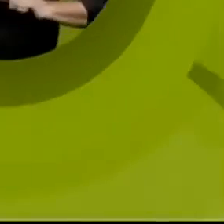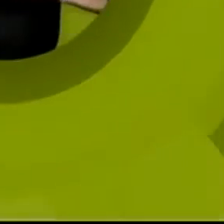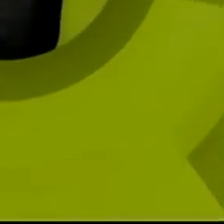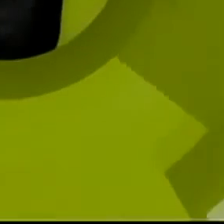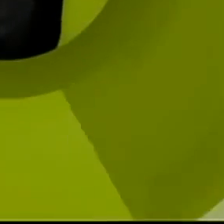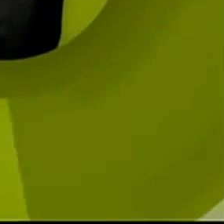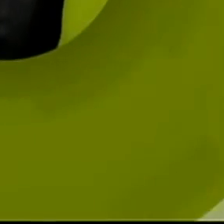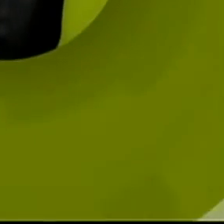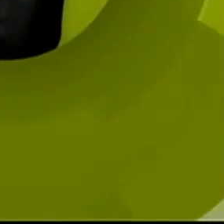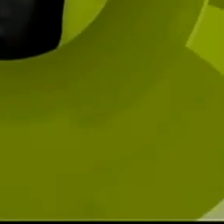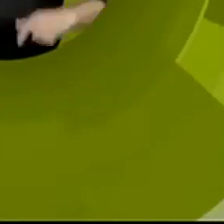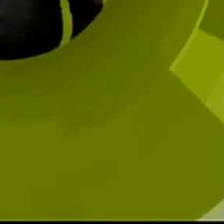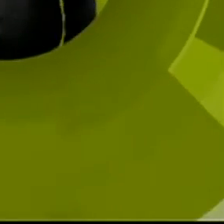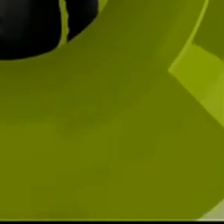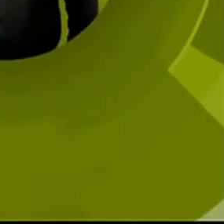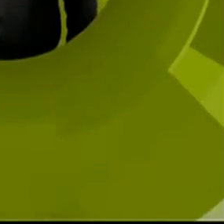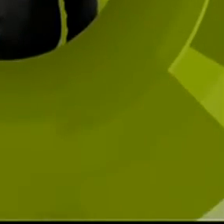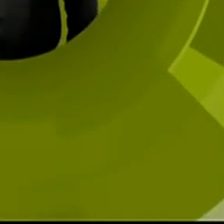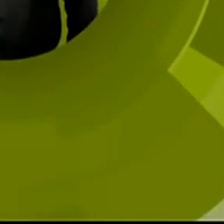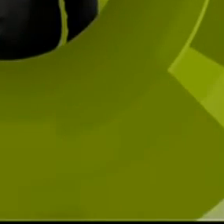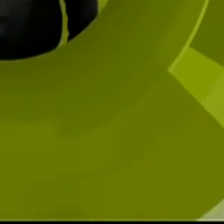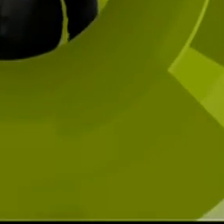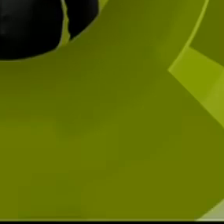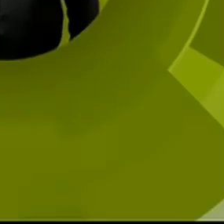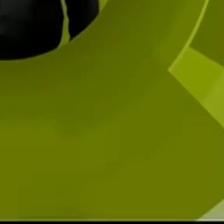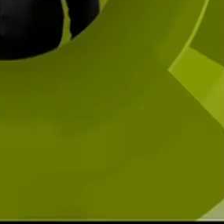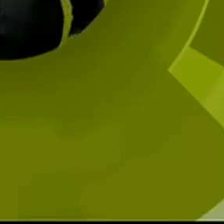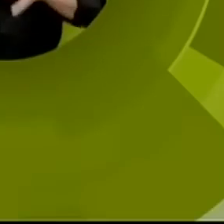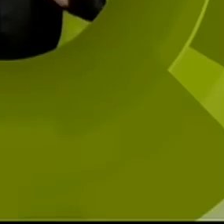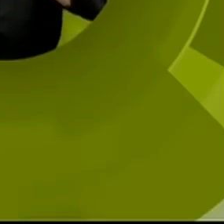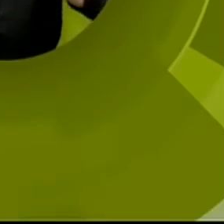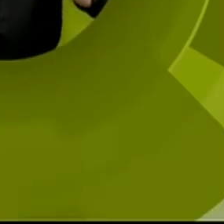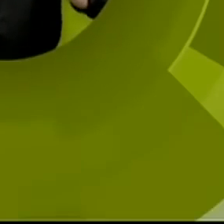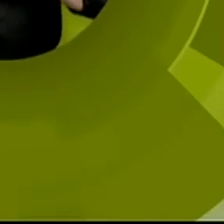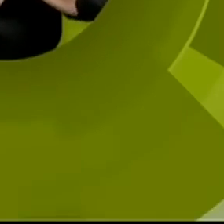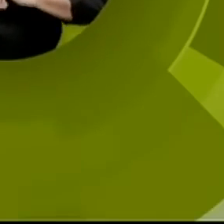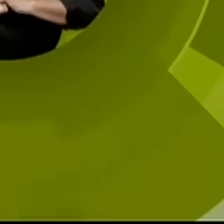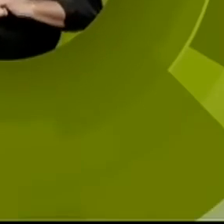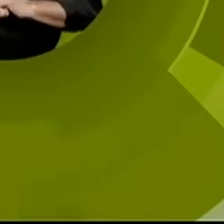O programa a seguir é livre para todos os públicos.